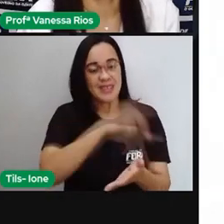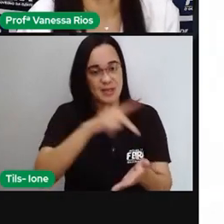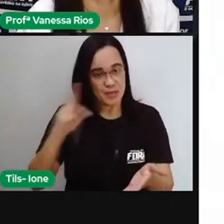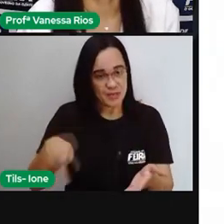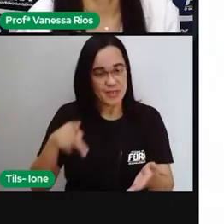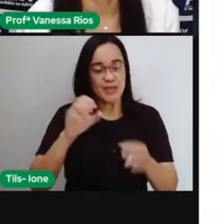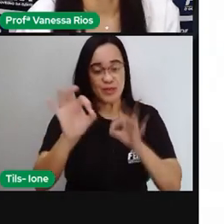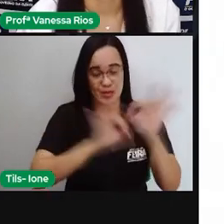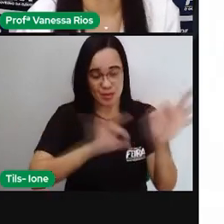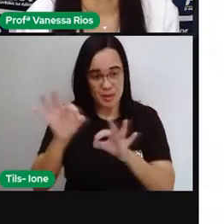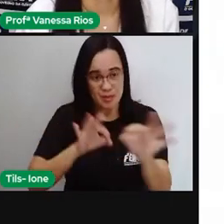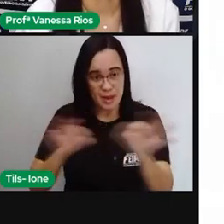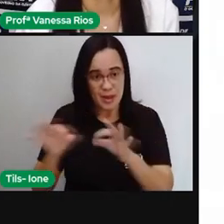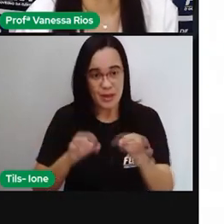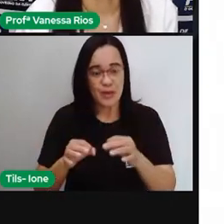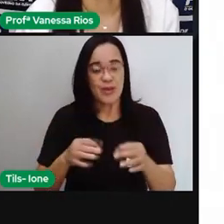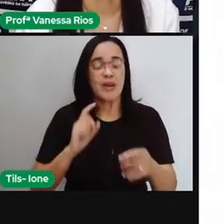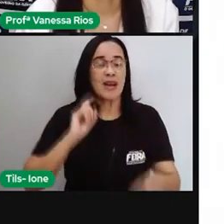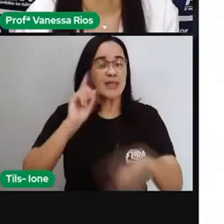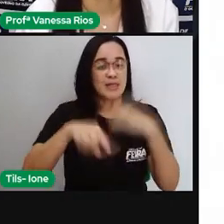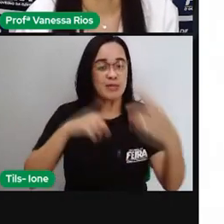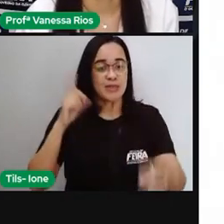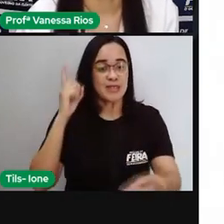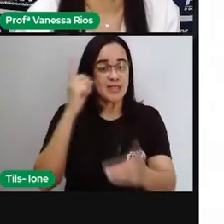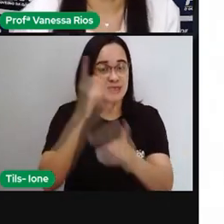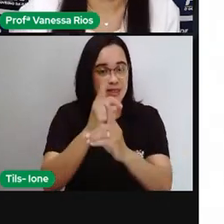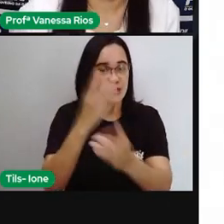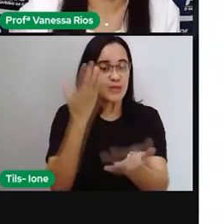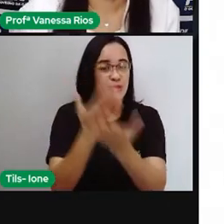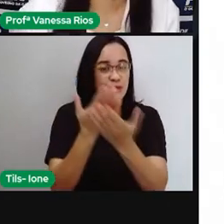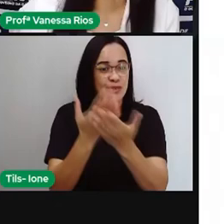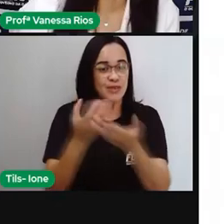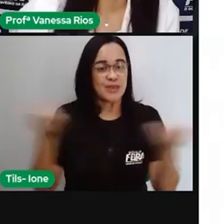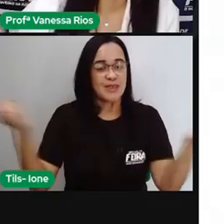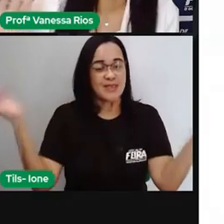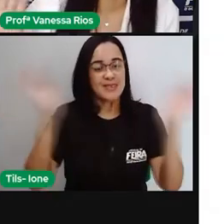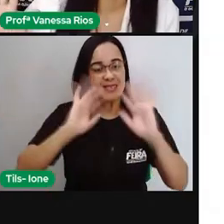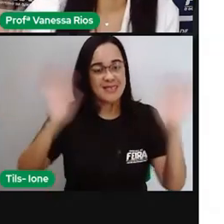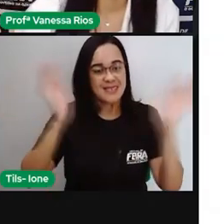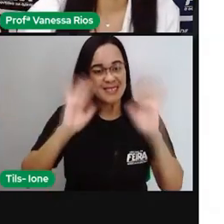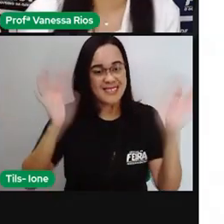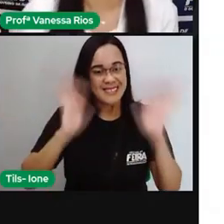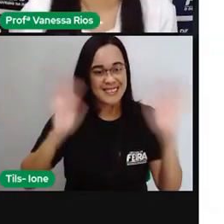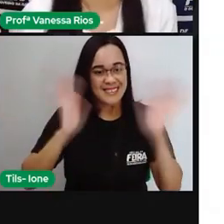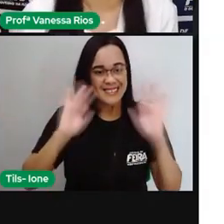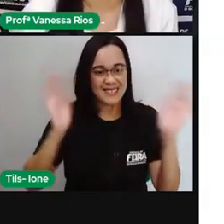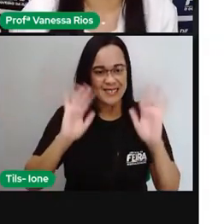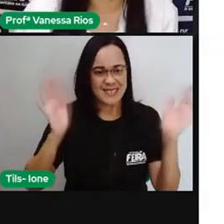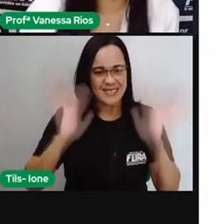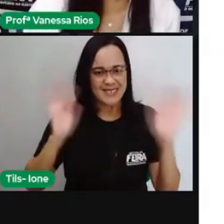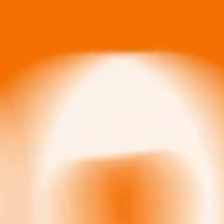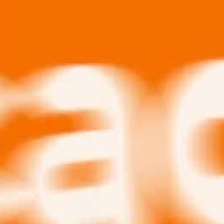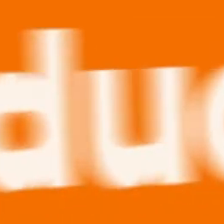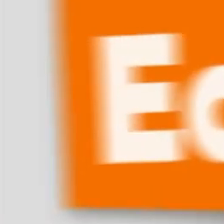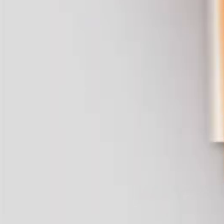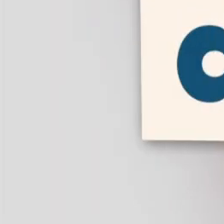professor, preparou. E a gente se encontra no próximo momento, tá bom, turma? Tchau, tchau.